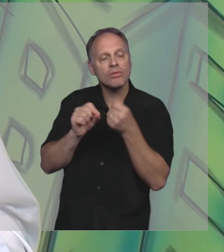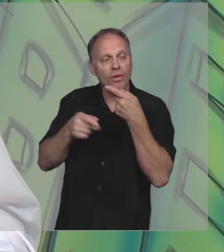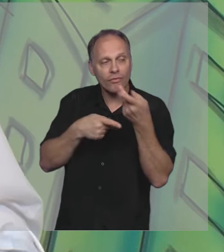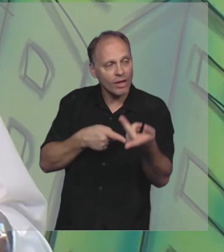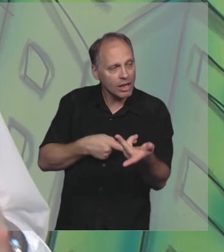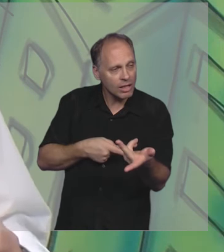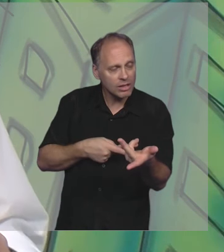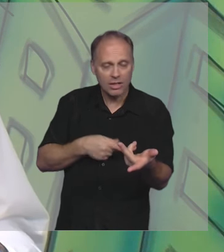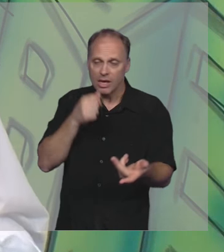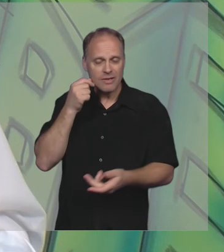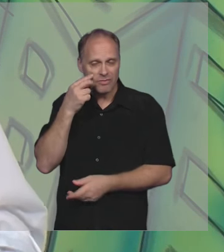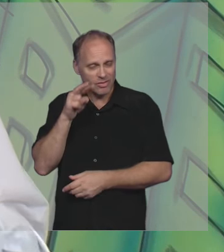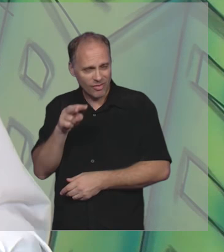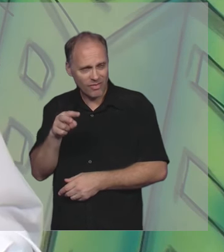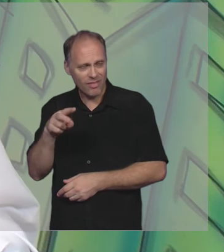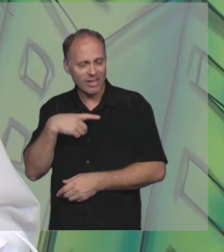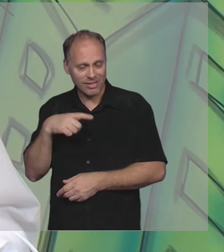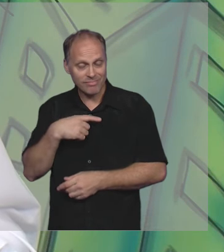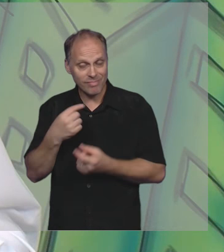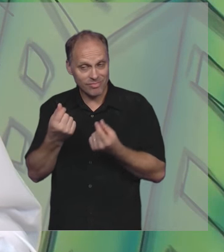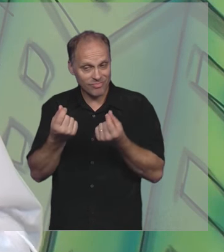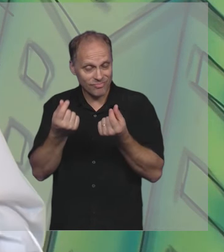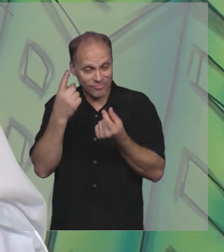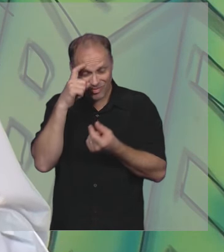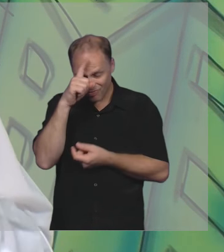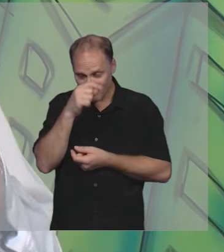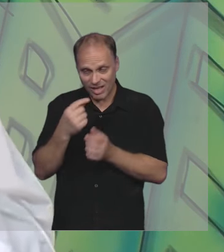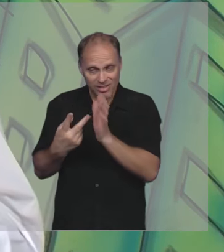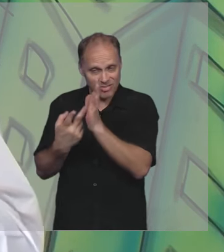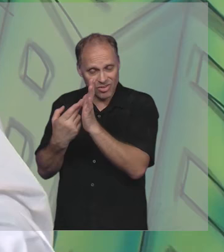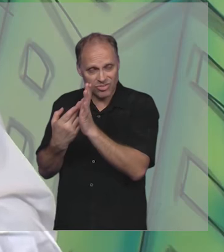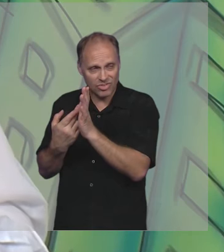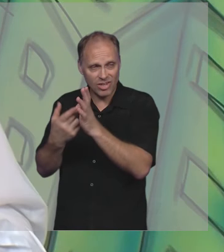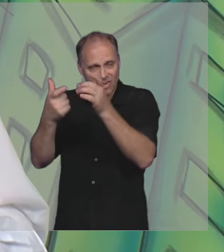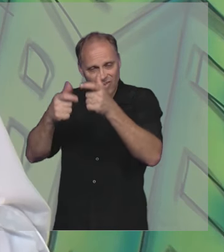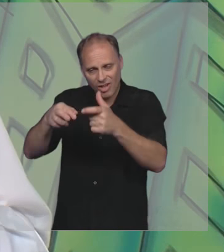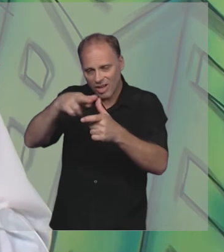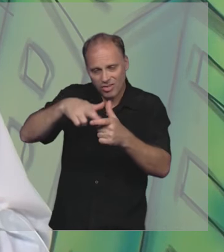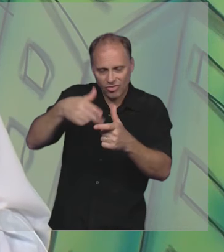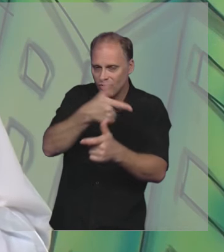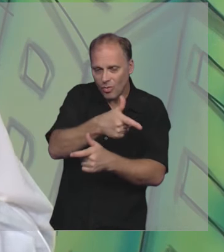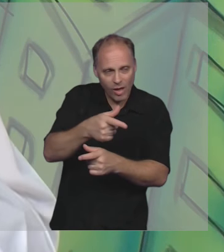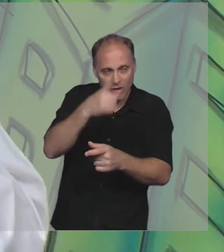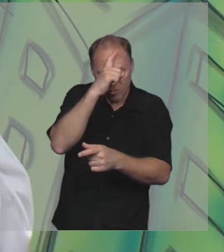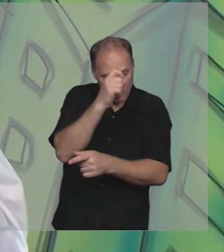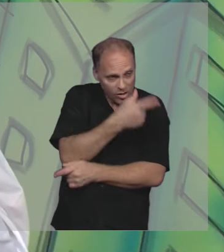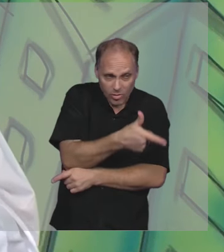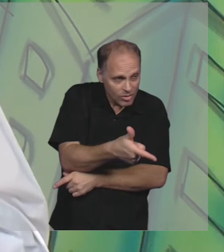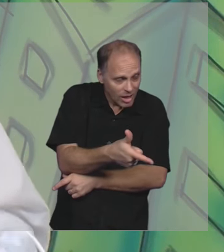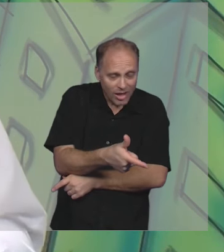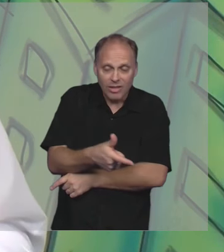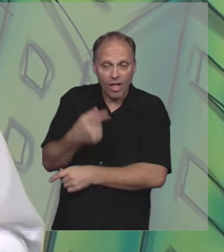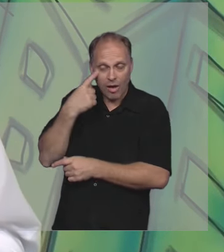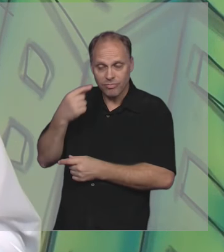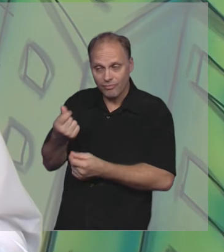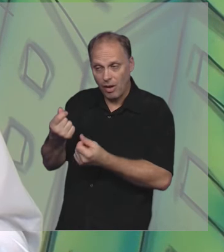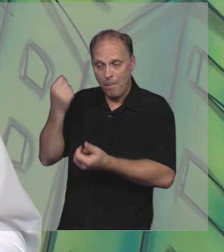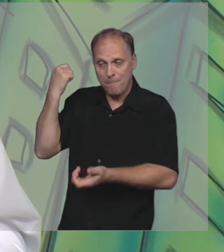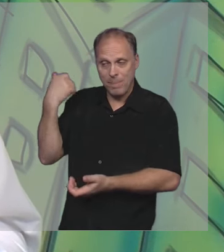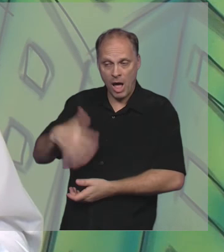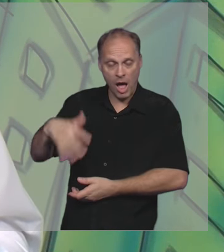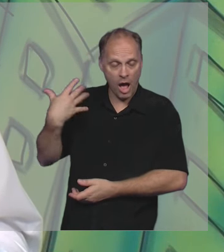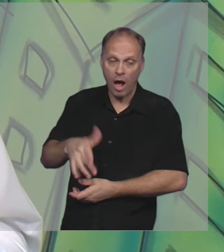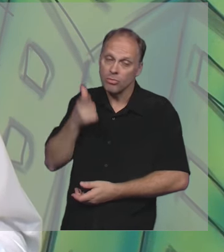sobre isso? E quando a gente vai ver, a gente tem uma dificuldade. É uma cirurgia que não é feita na região, é uma cirurgia que tem um custo alto e a gente não